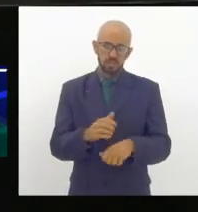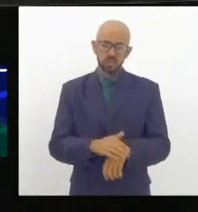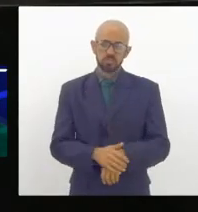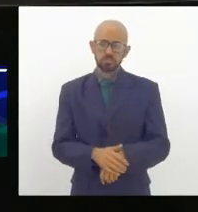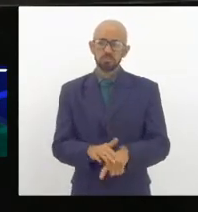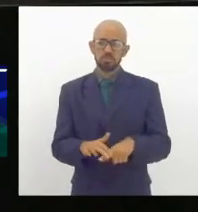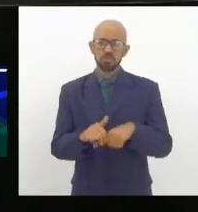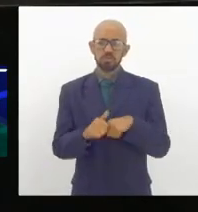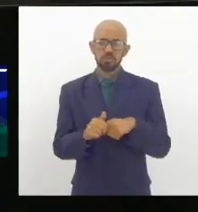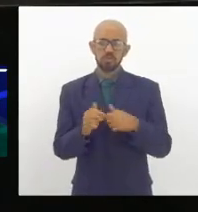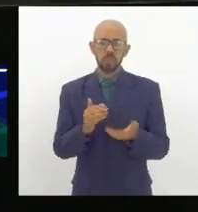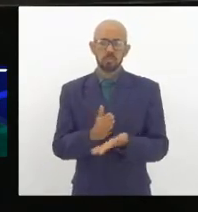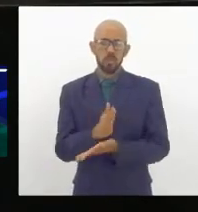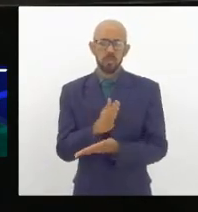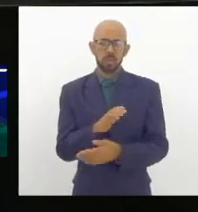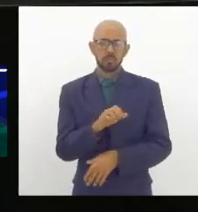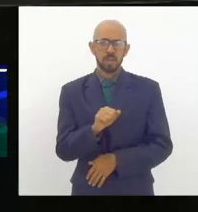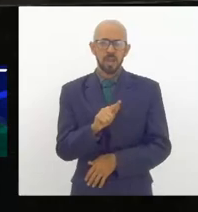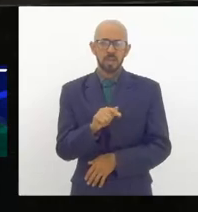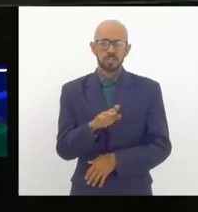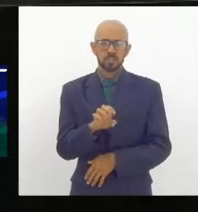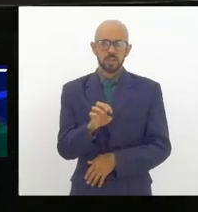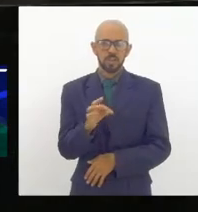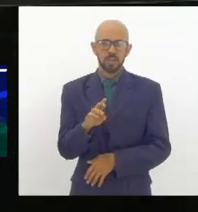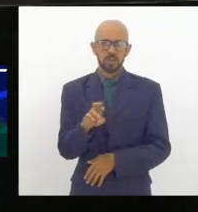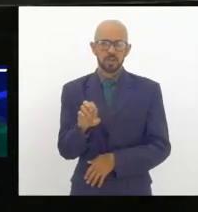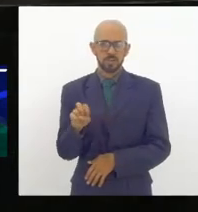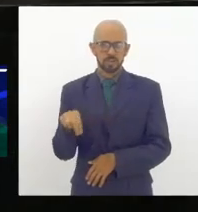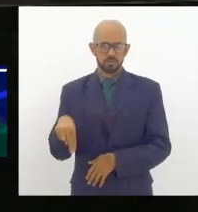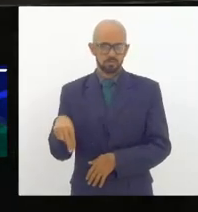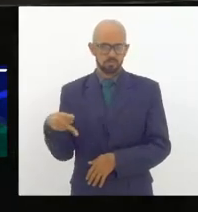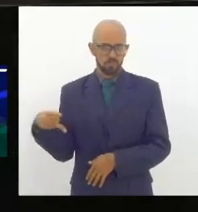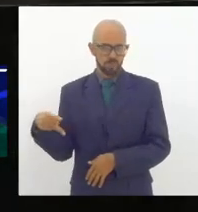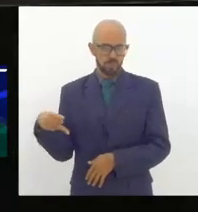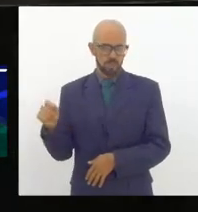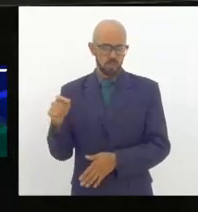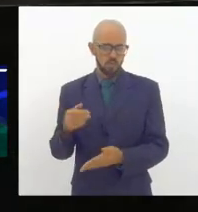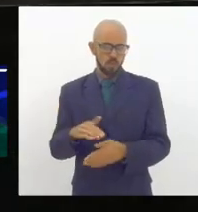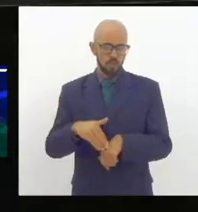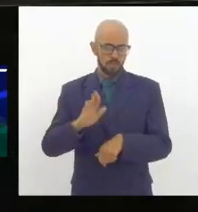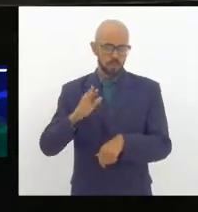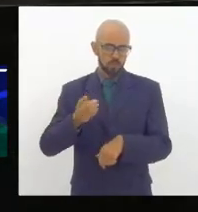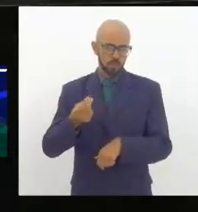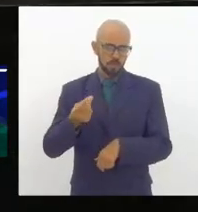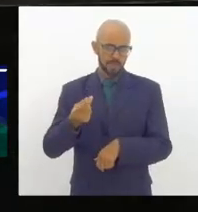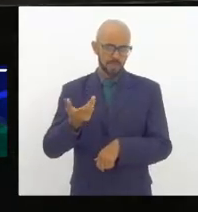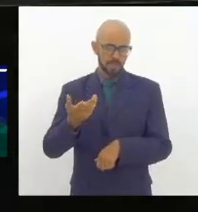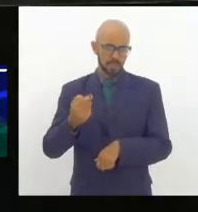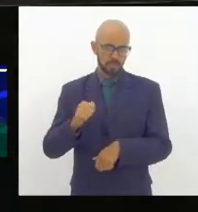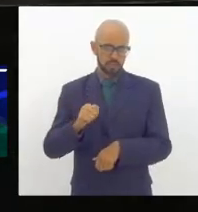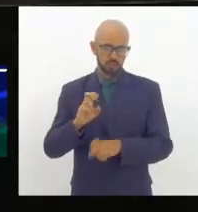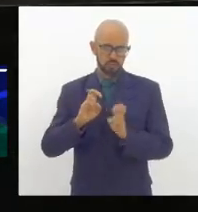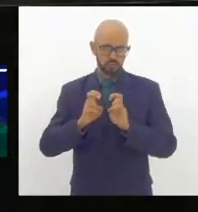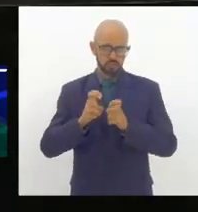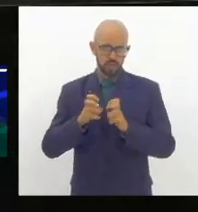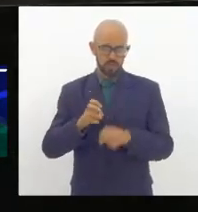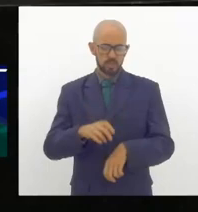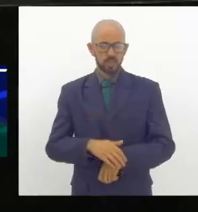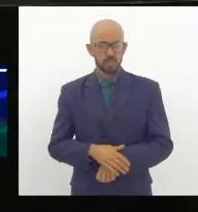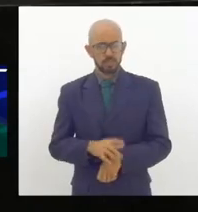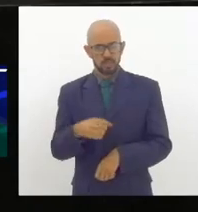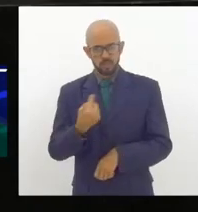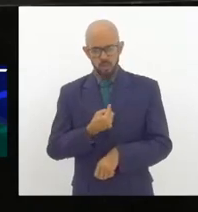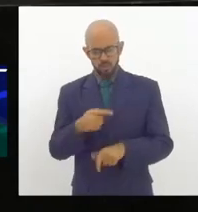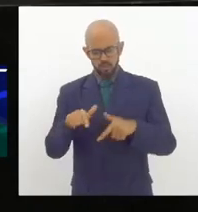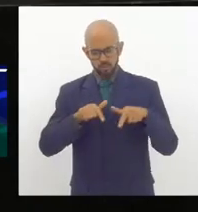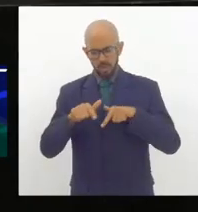é que ser aprovado pela gestante momento de cinco para sete reais que ele queria na verdade aumento da passagem e nós através de trabalho sério